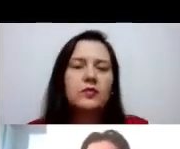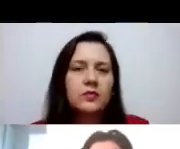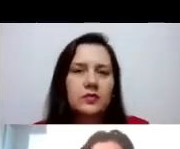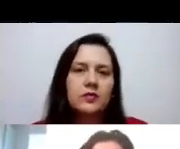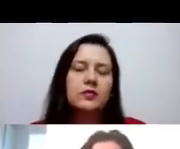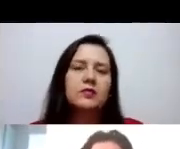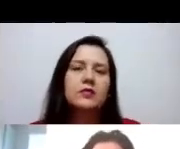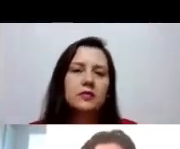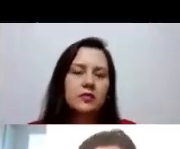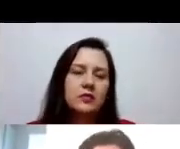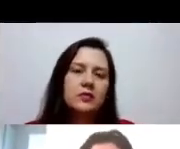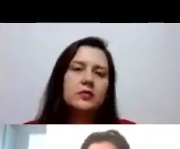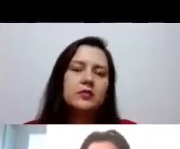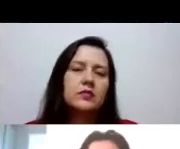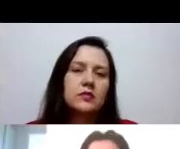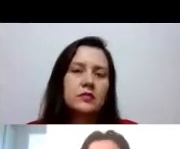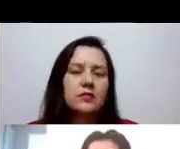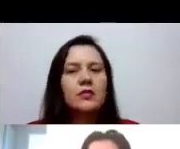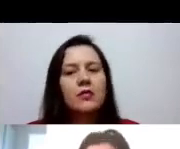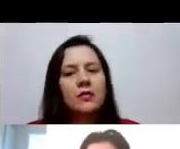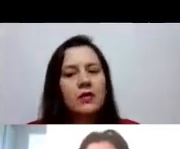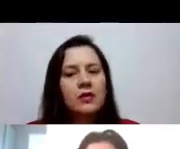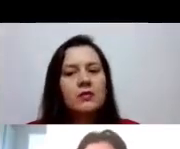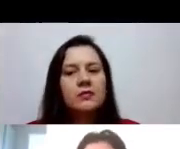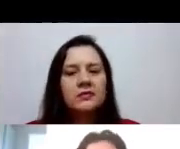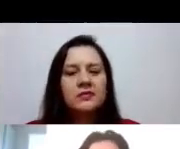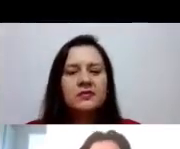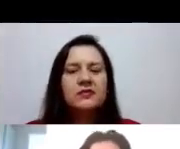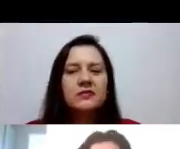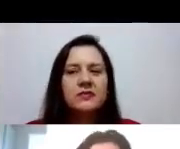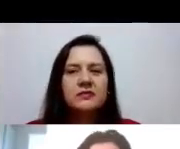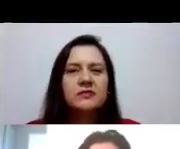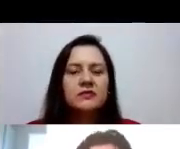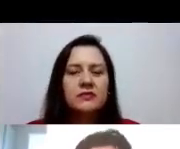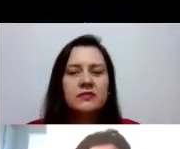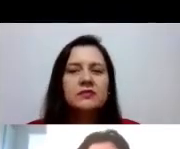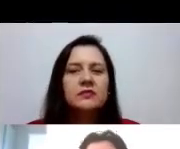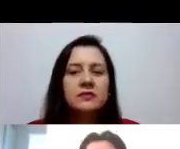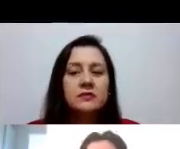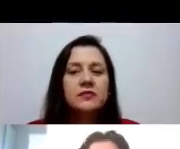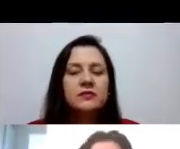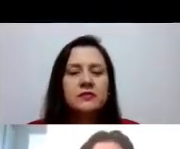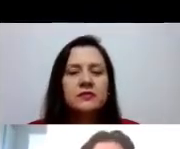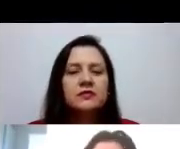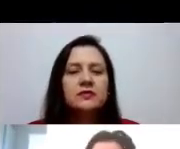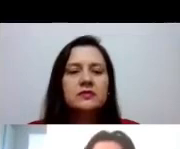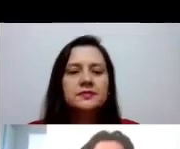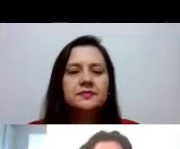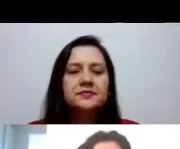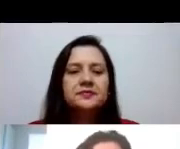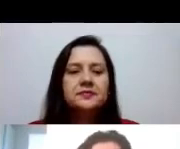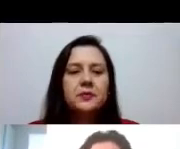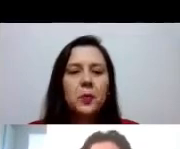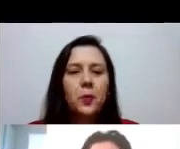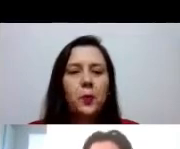estou demitindo demais, se eu estou exonerando demais, se eu tenho vaga para contratar ou se eu contratei sem vaga. Tá? Aplicação das verbas que